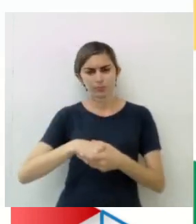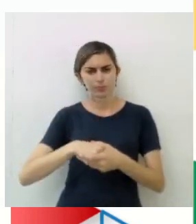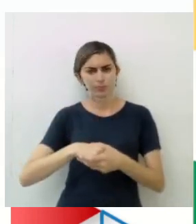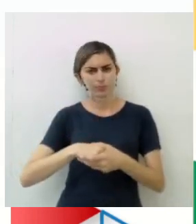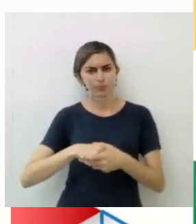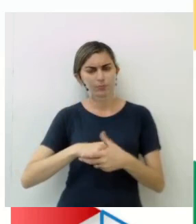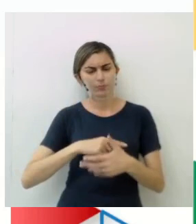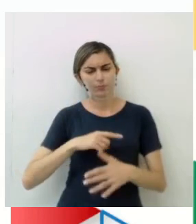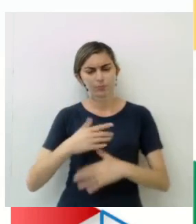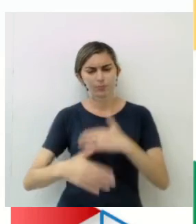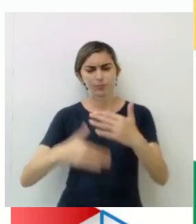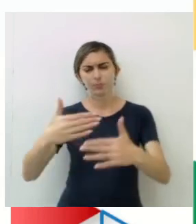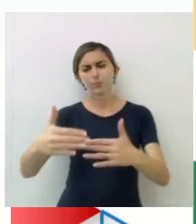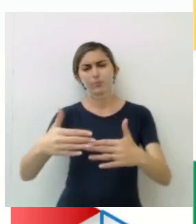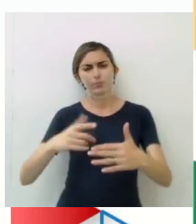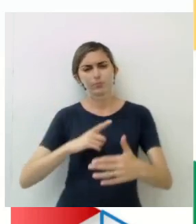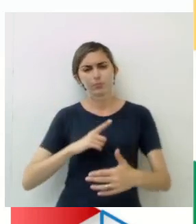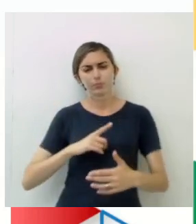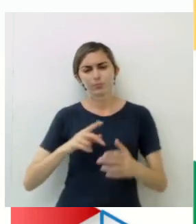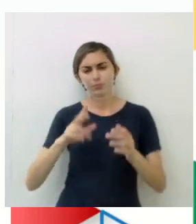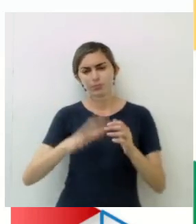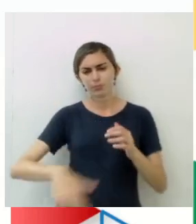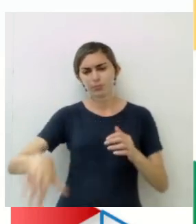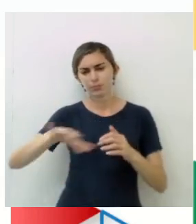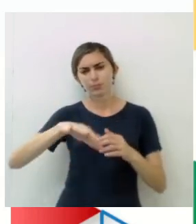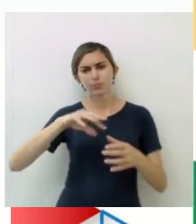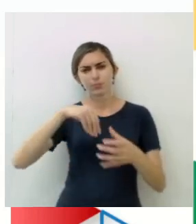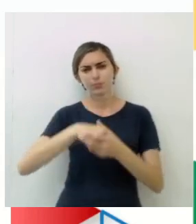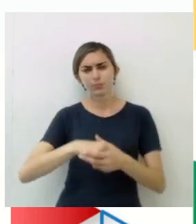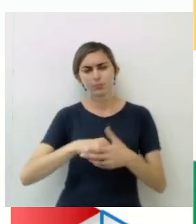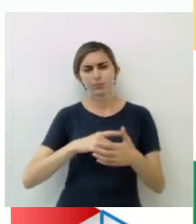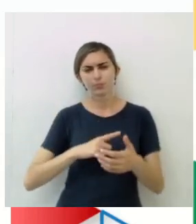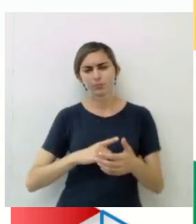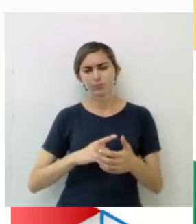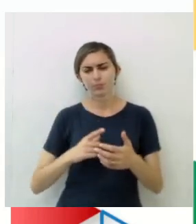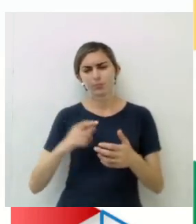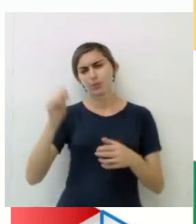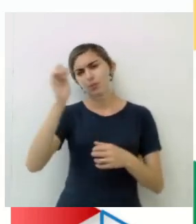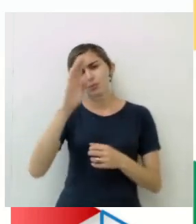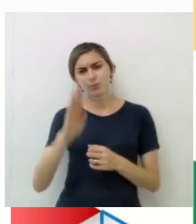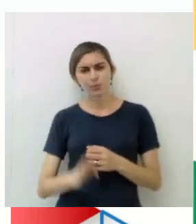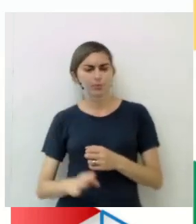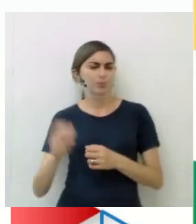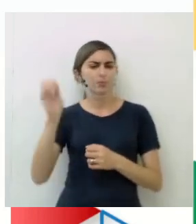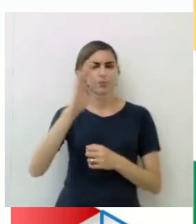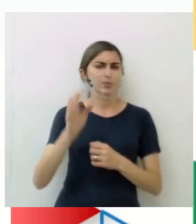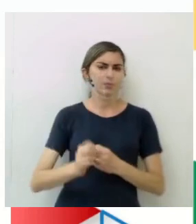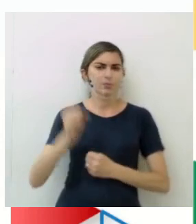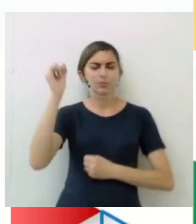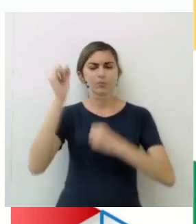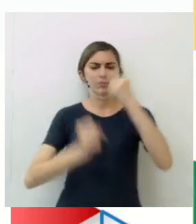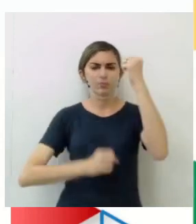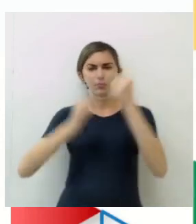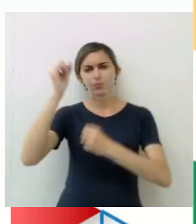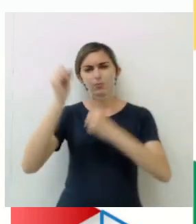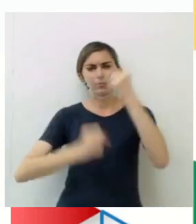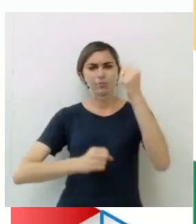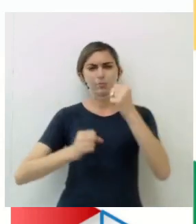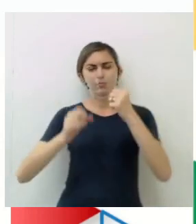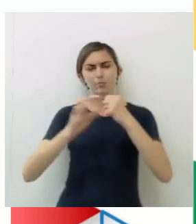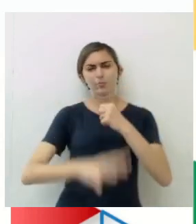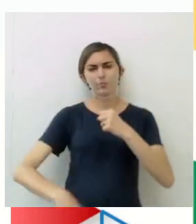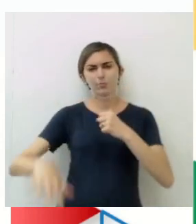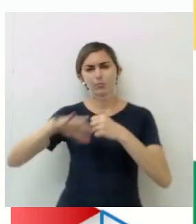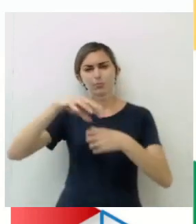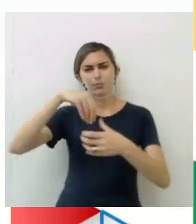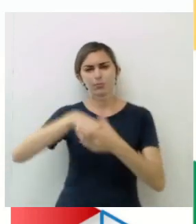nesse processo, tá? Então o pessoal bota muito aquela questão de o Brasil ele é um país industrializado, beleza.